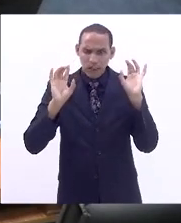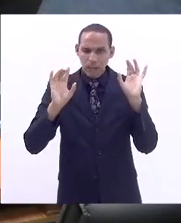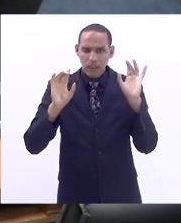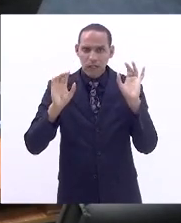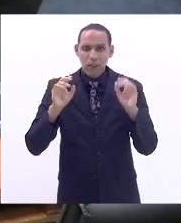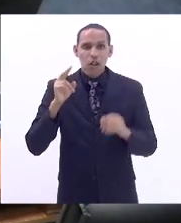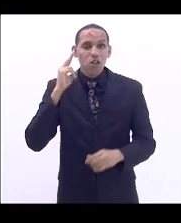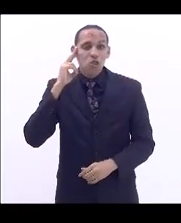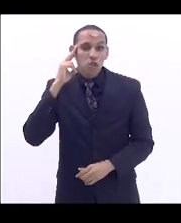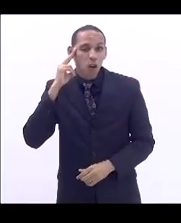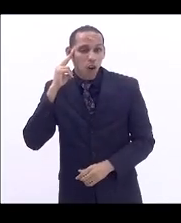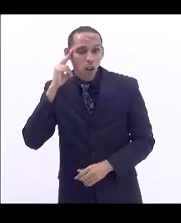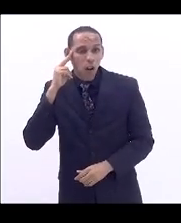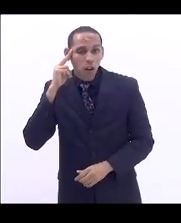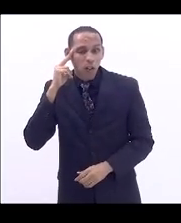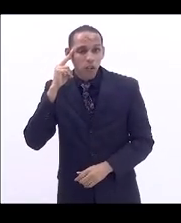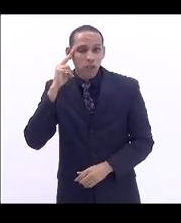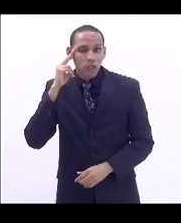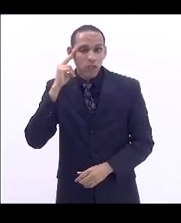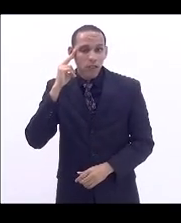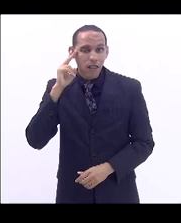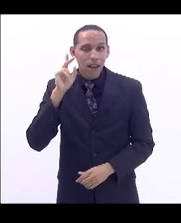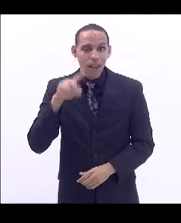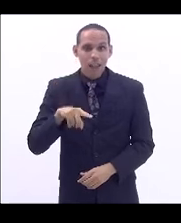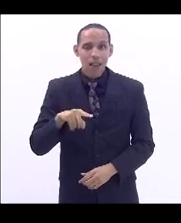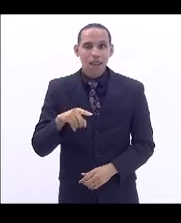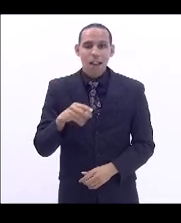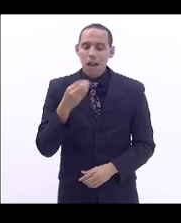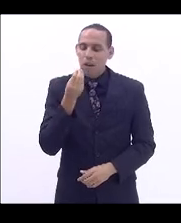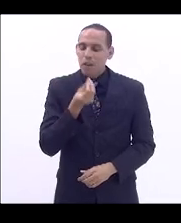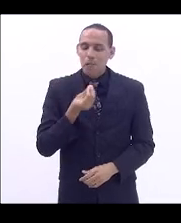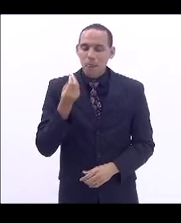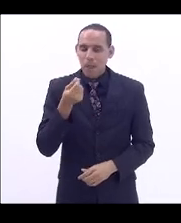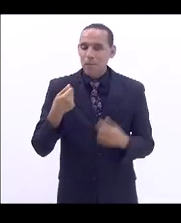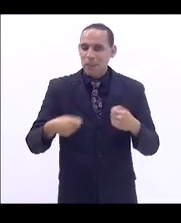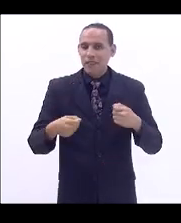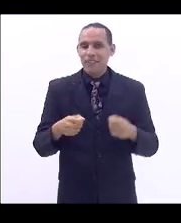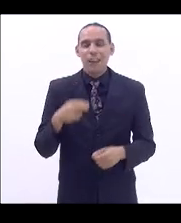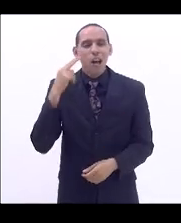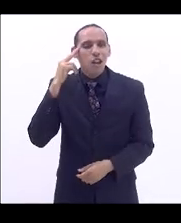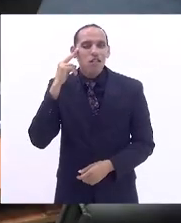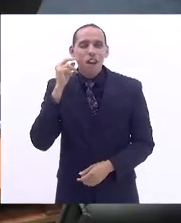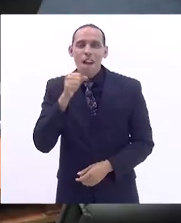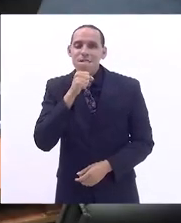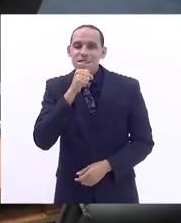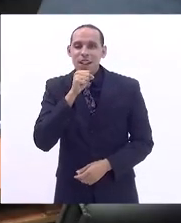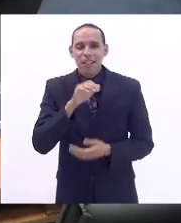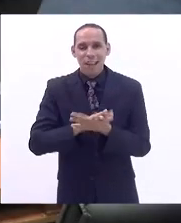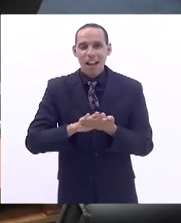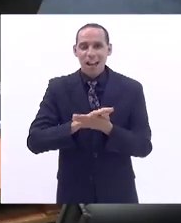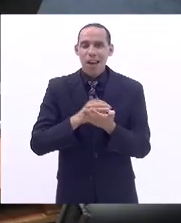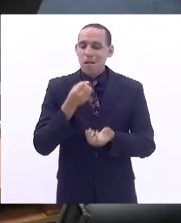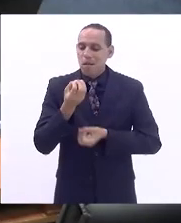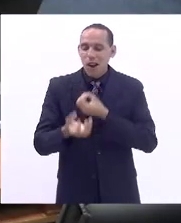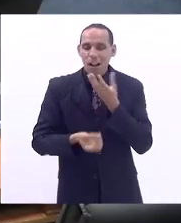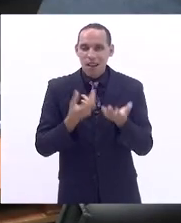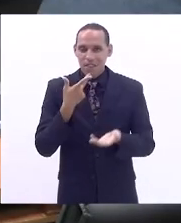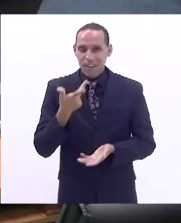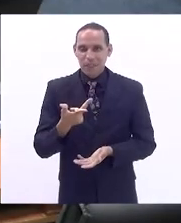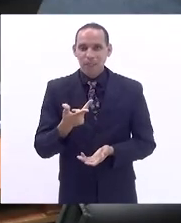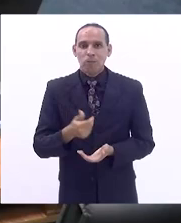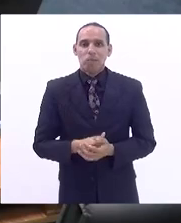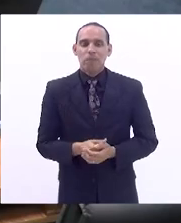sonhos os sonhos são para serem degustados só isso não envelhecem já dizia o poeta